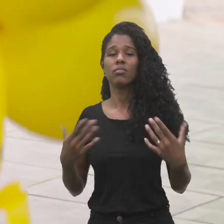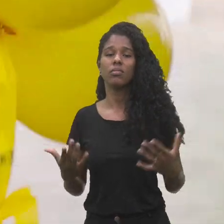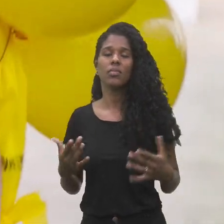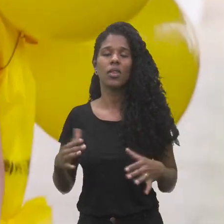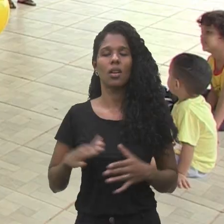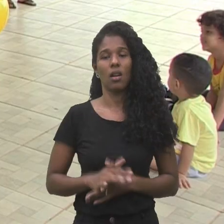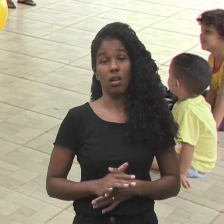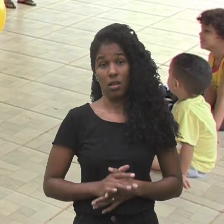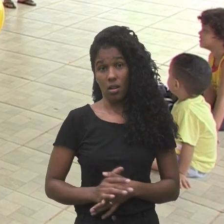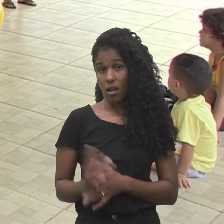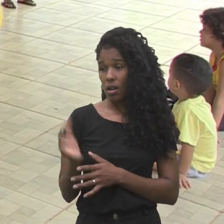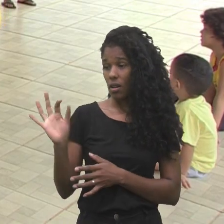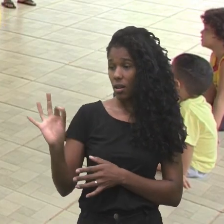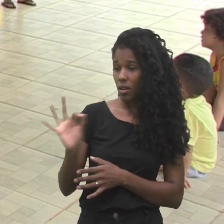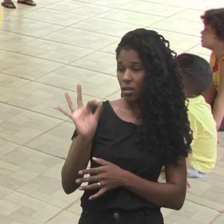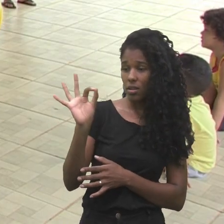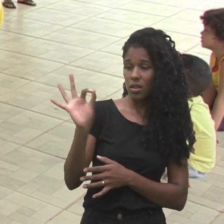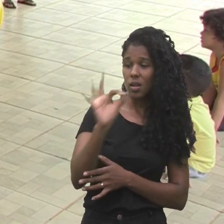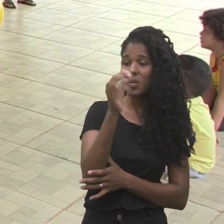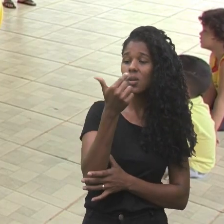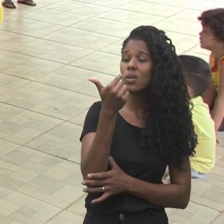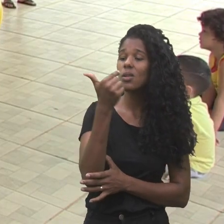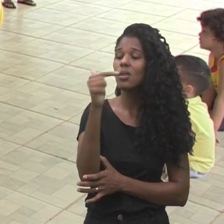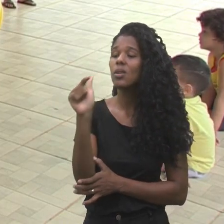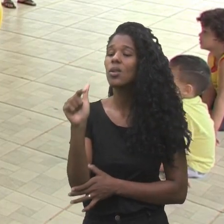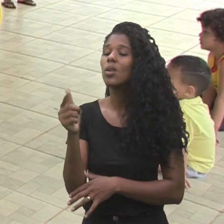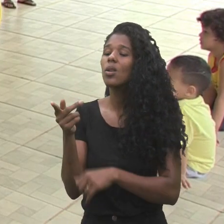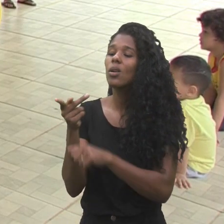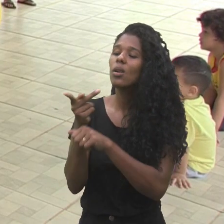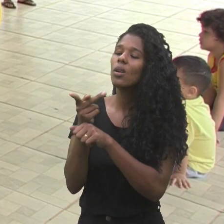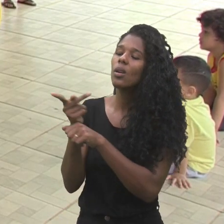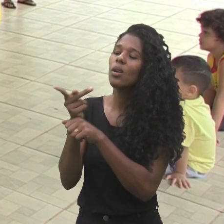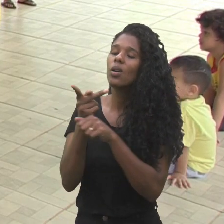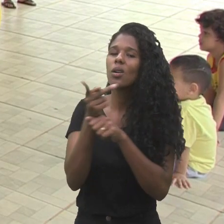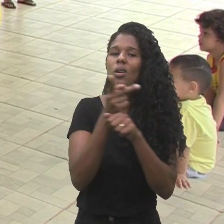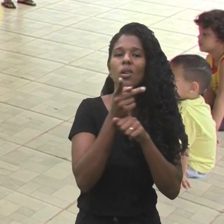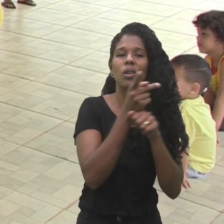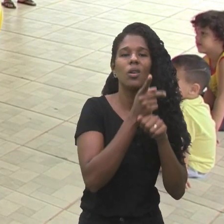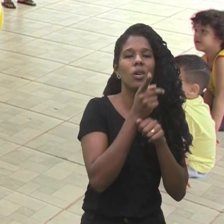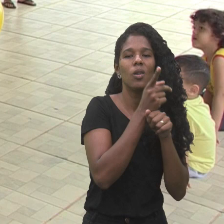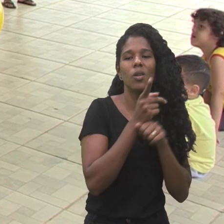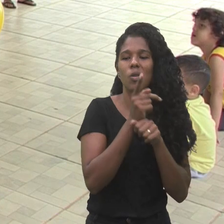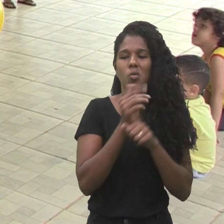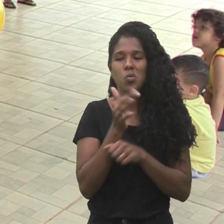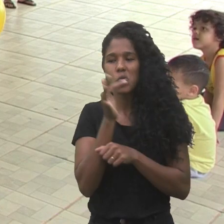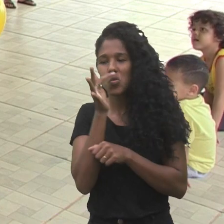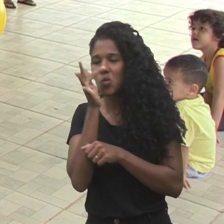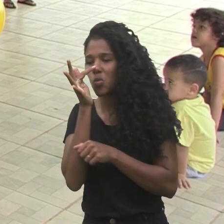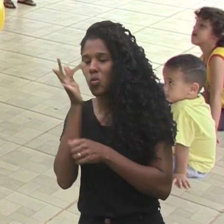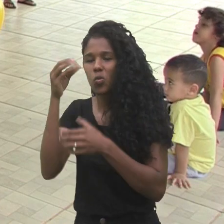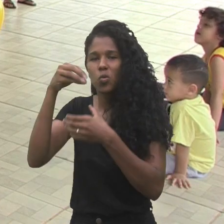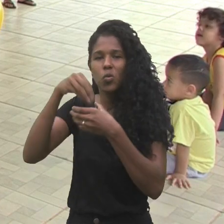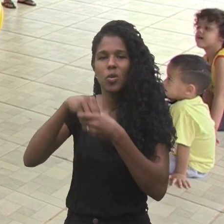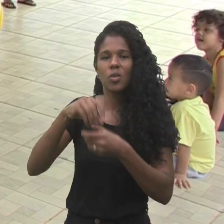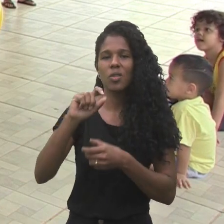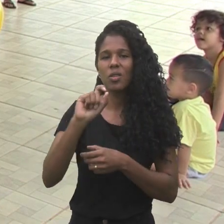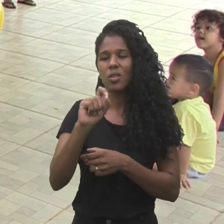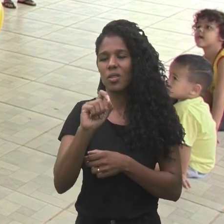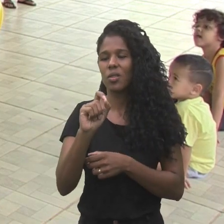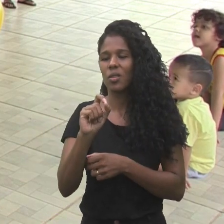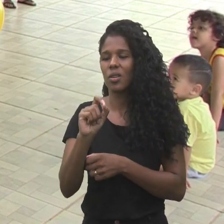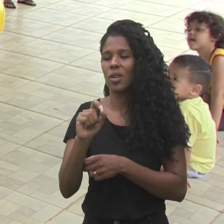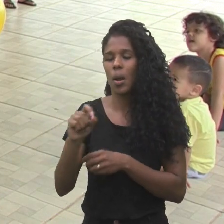pra rosa, da rosa pro favo e de volta pra rosa. Venham ver como dão mel as